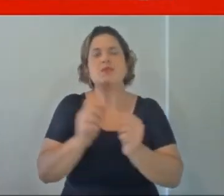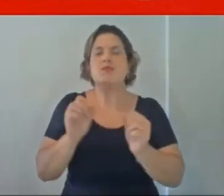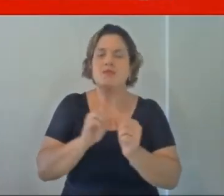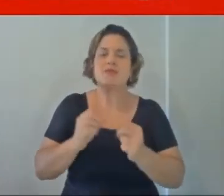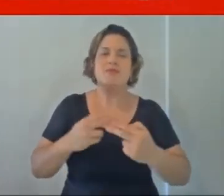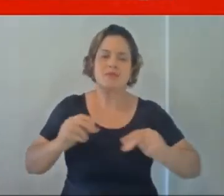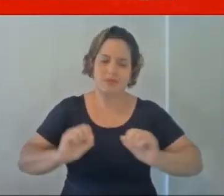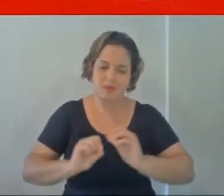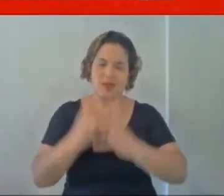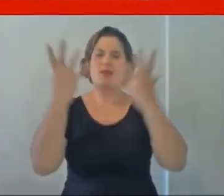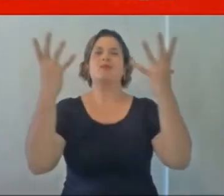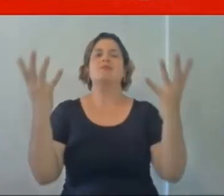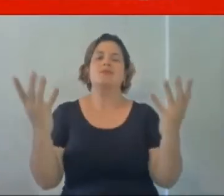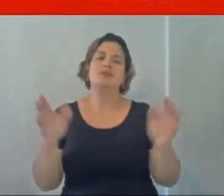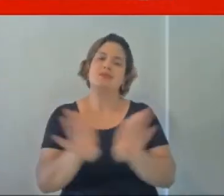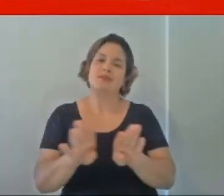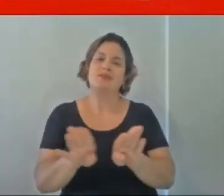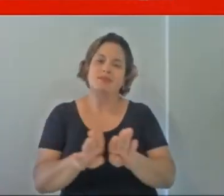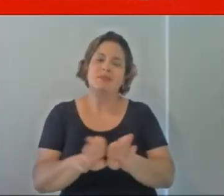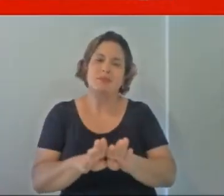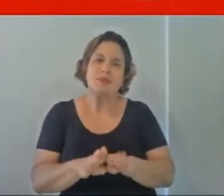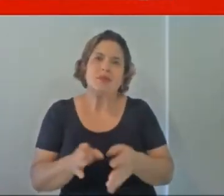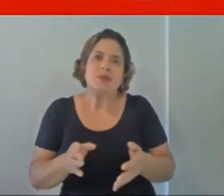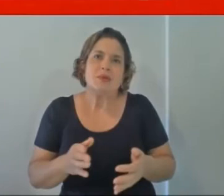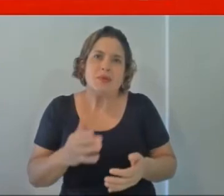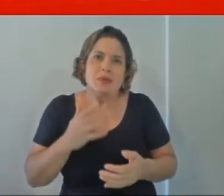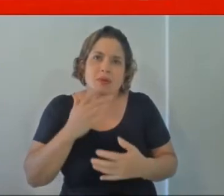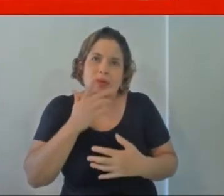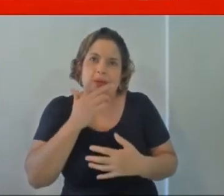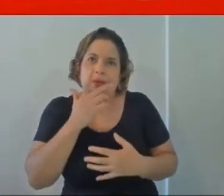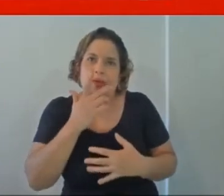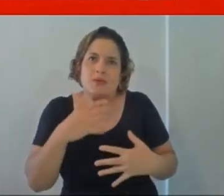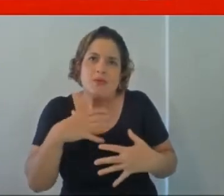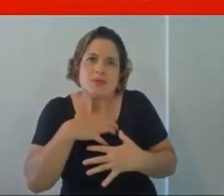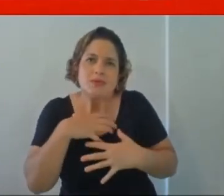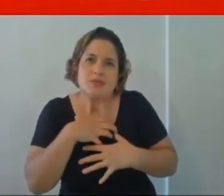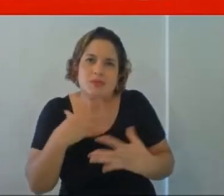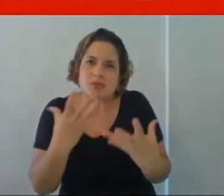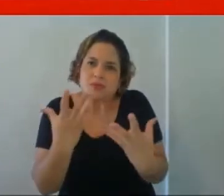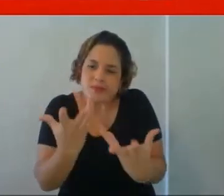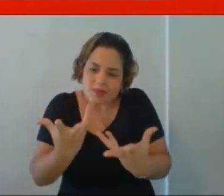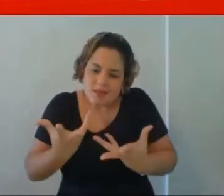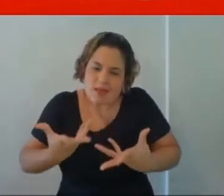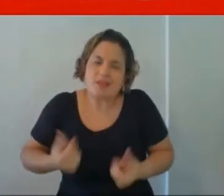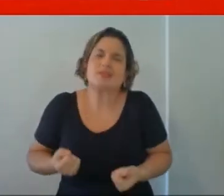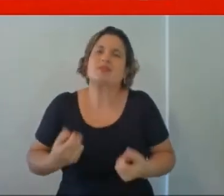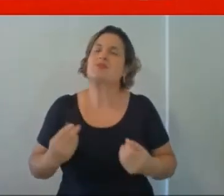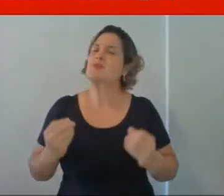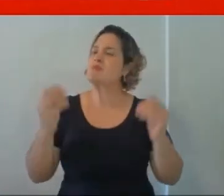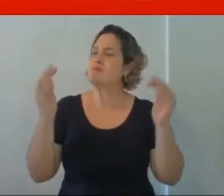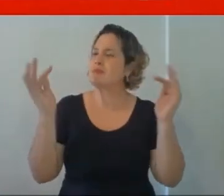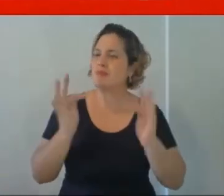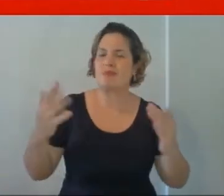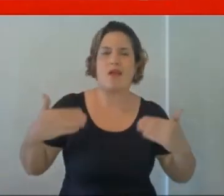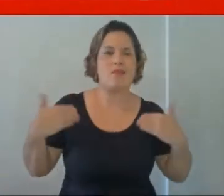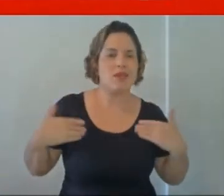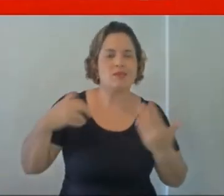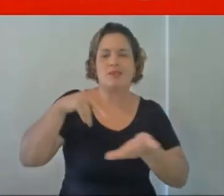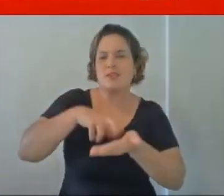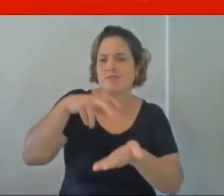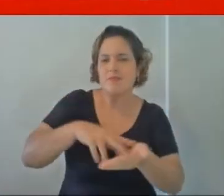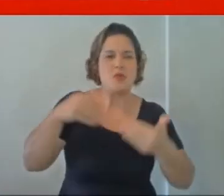coisa acontecer também, né? Acho que a gente foi recebido com muita alegria, com muito entusiasmo, com